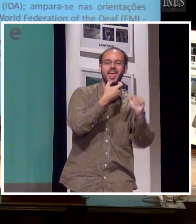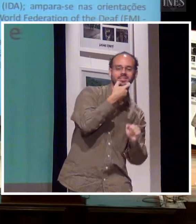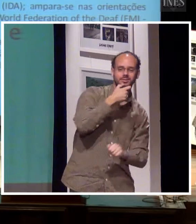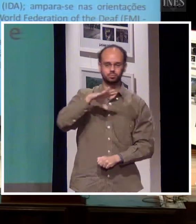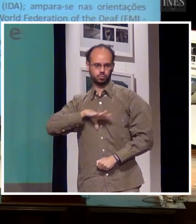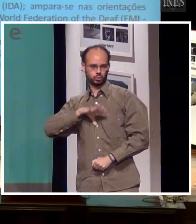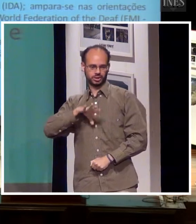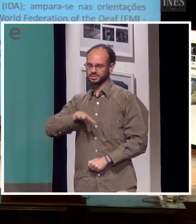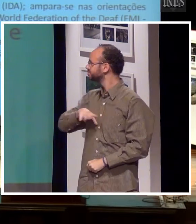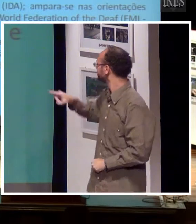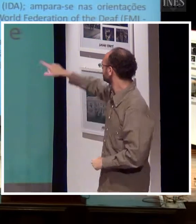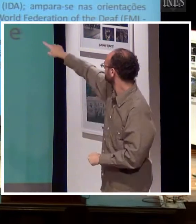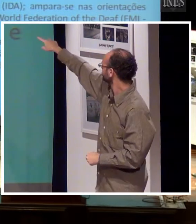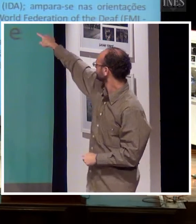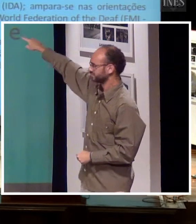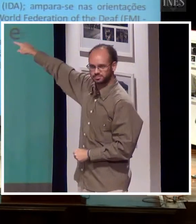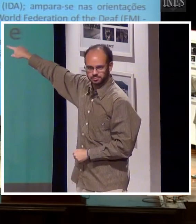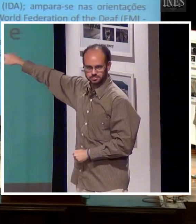IDA.